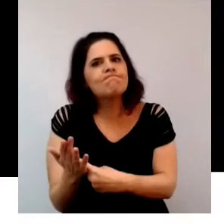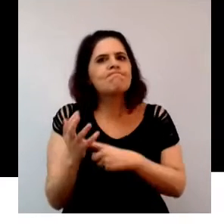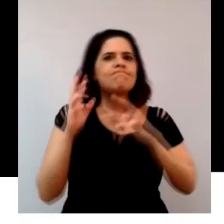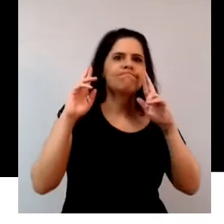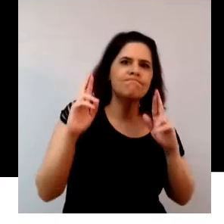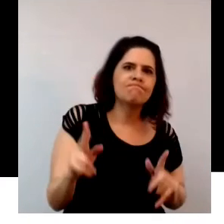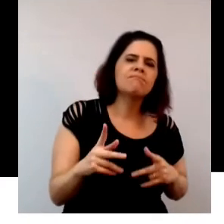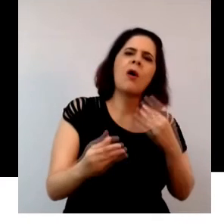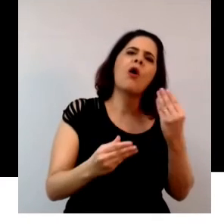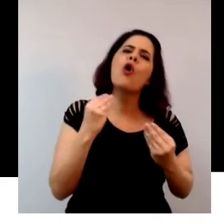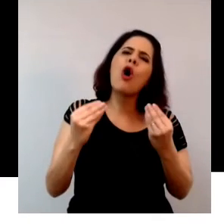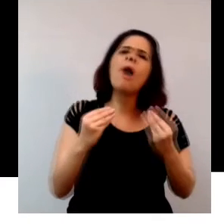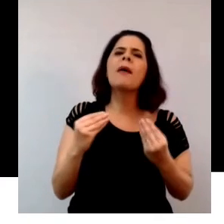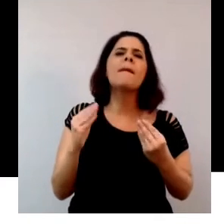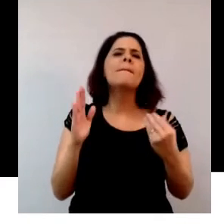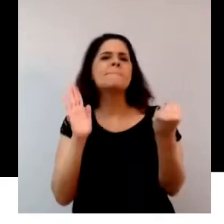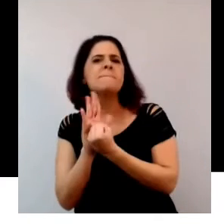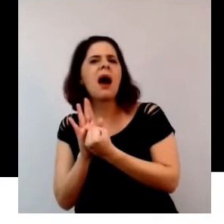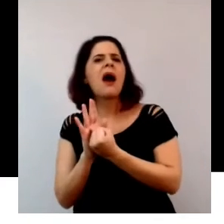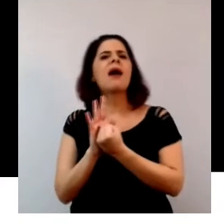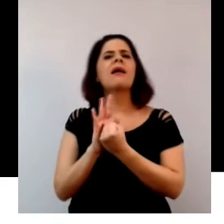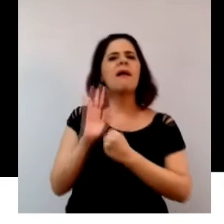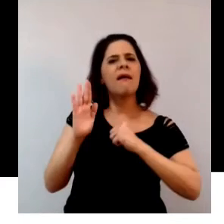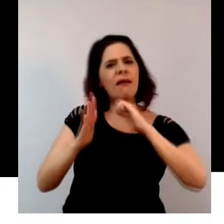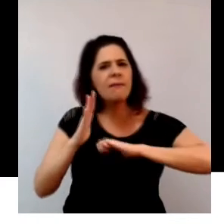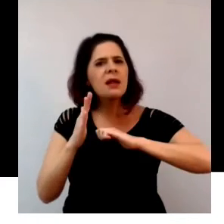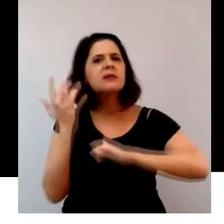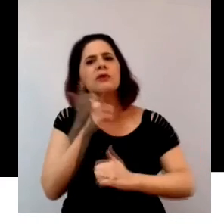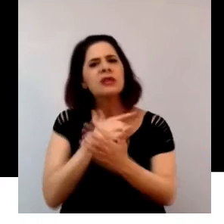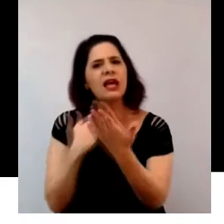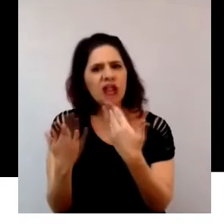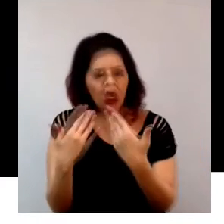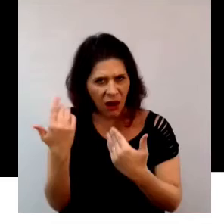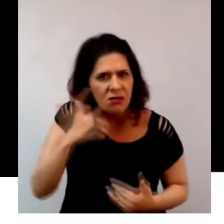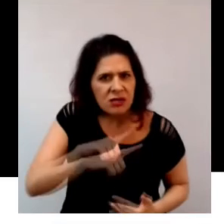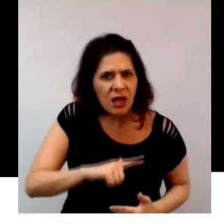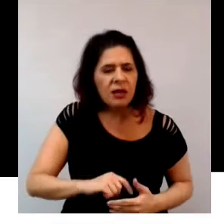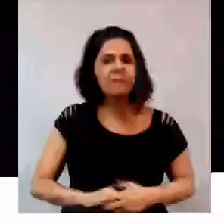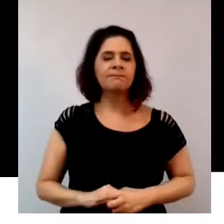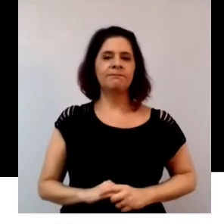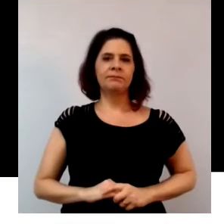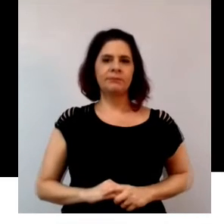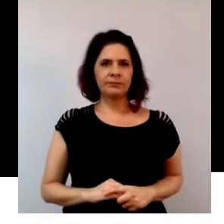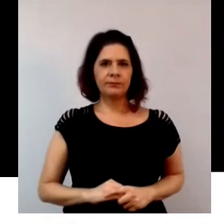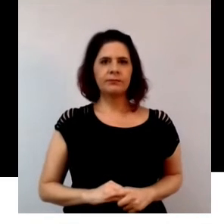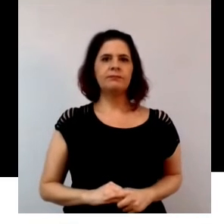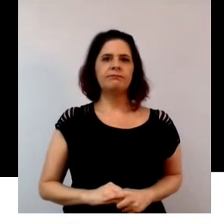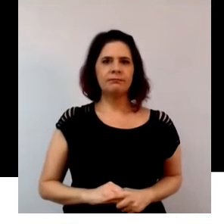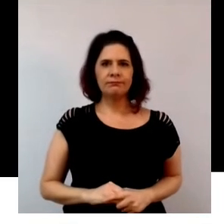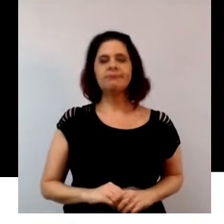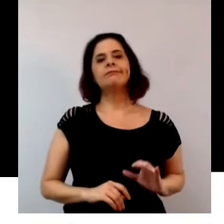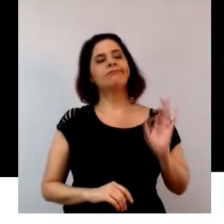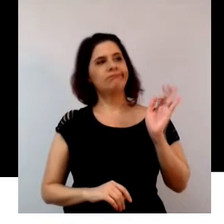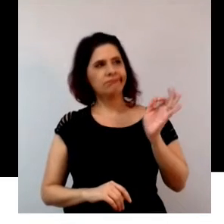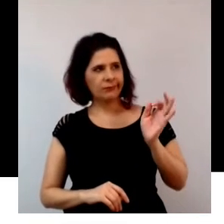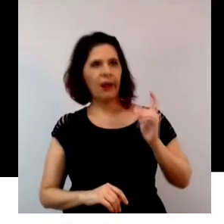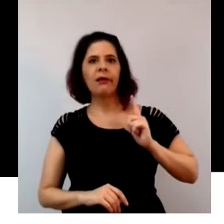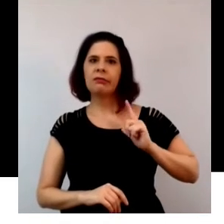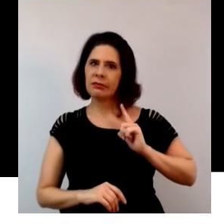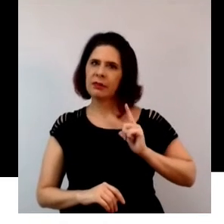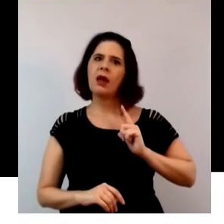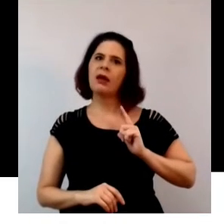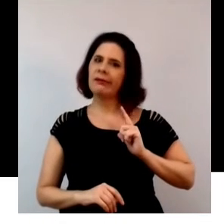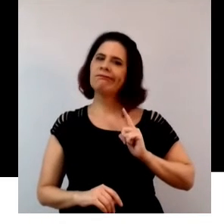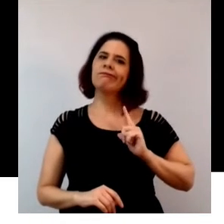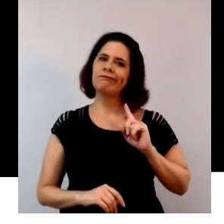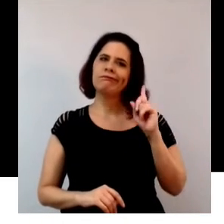Tem resistência ainda? Eu acho que ainda tem bastante resistência, mas mudou, né, a forma, é bem o que a